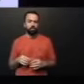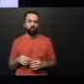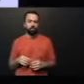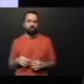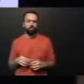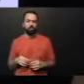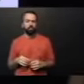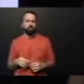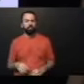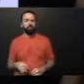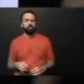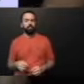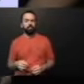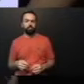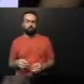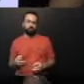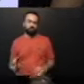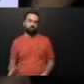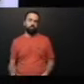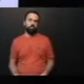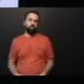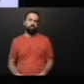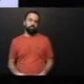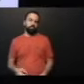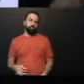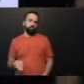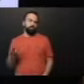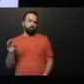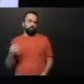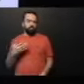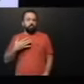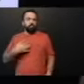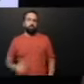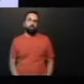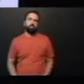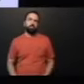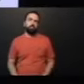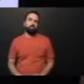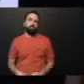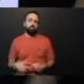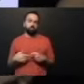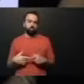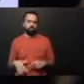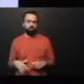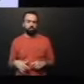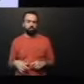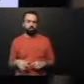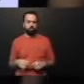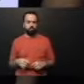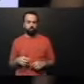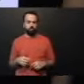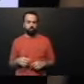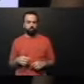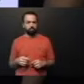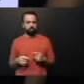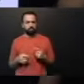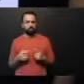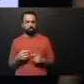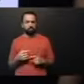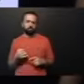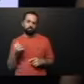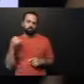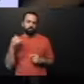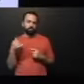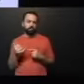informação para um desconhecido. Bolas. Bolas, digo eu, bolas e carambolas. Por acaso você não pode dizer com quem